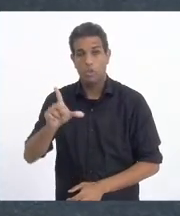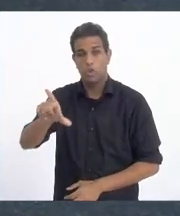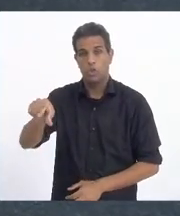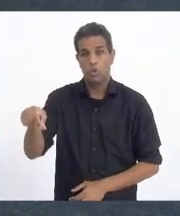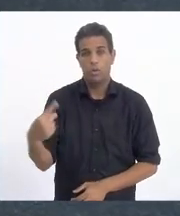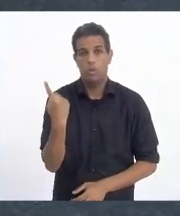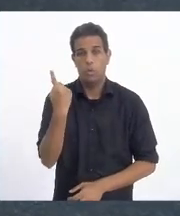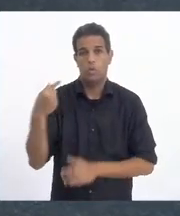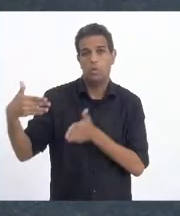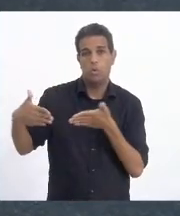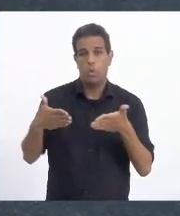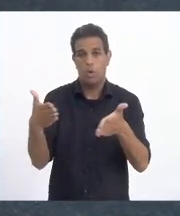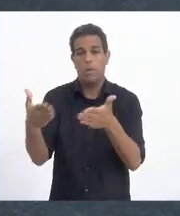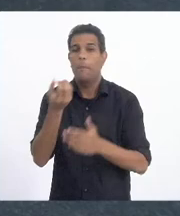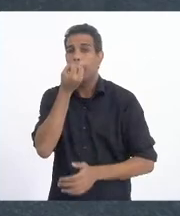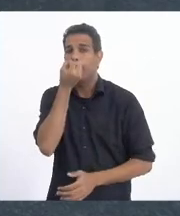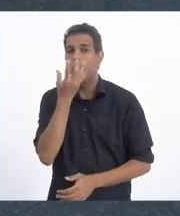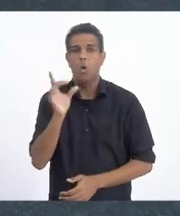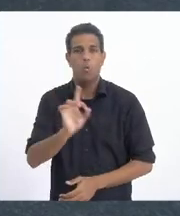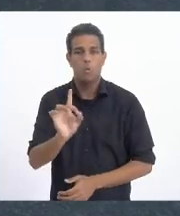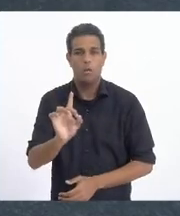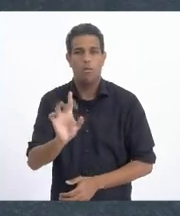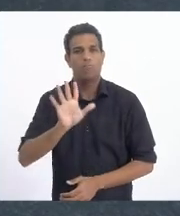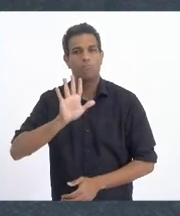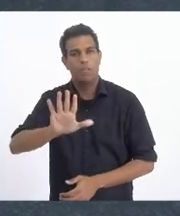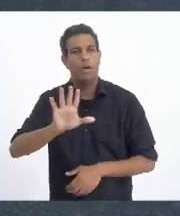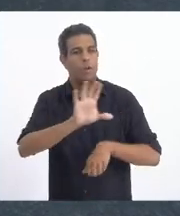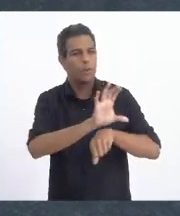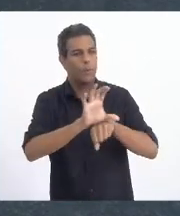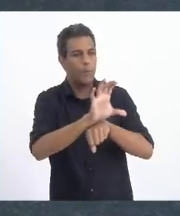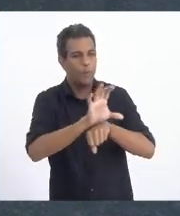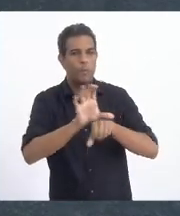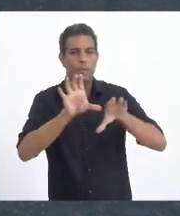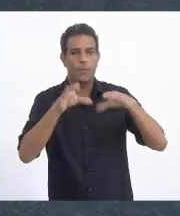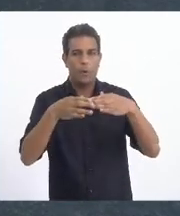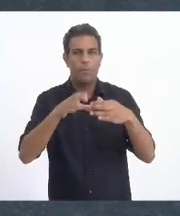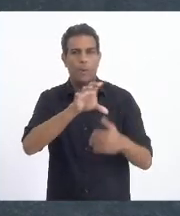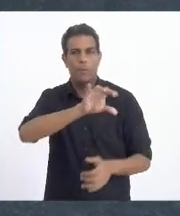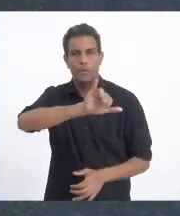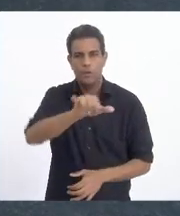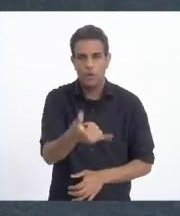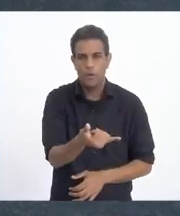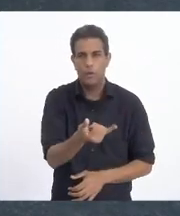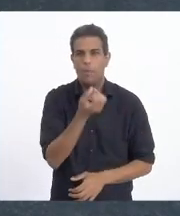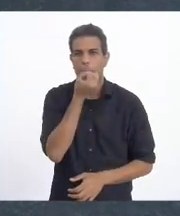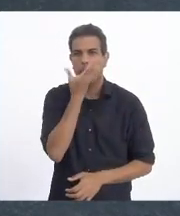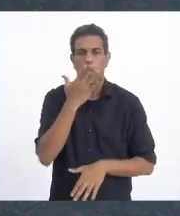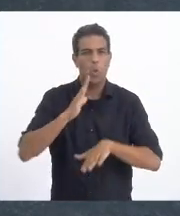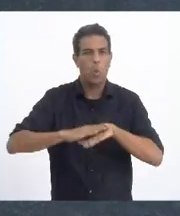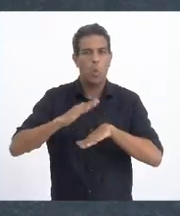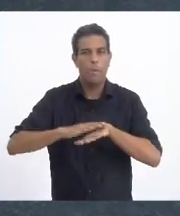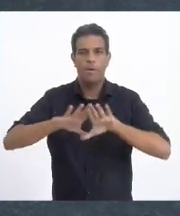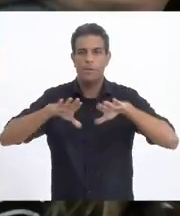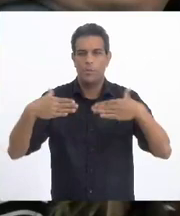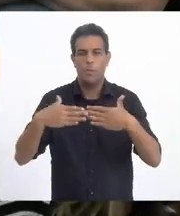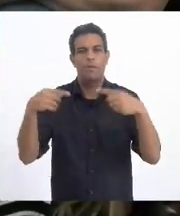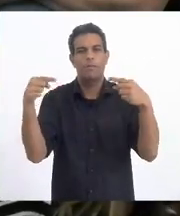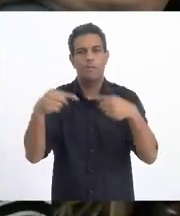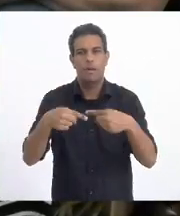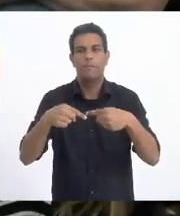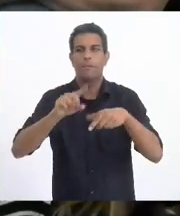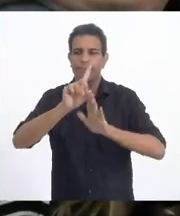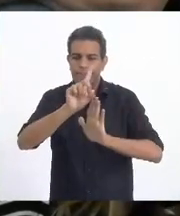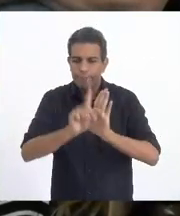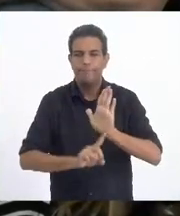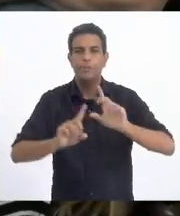caminho que não foi talvez o melhor. A comissão, o coronel Chauvert, falou ali, Não é culpa da comissão. Eles também são